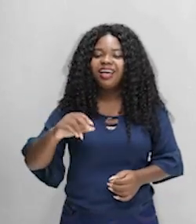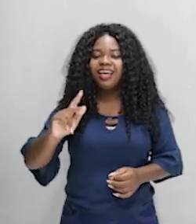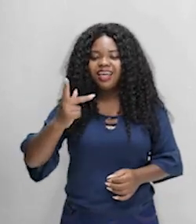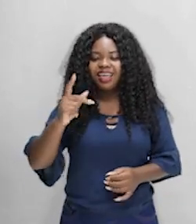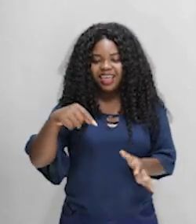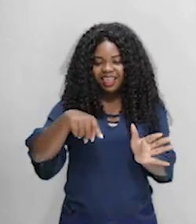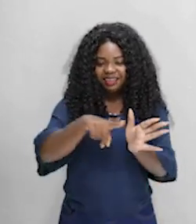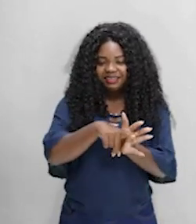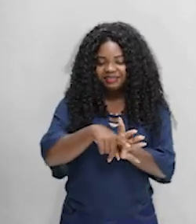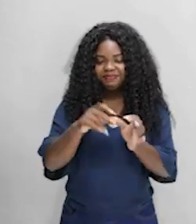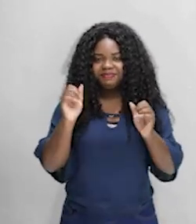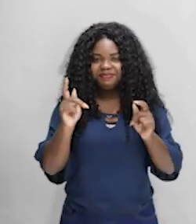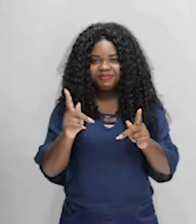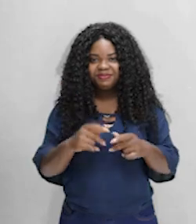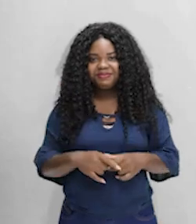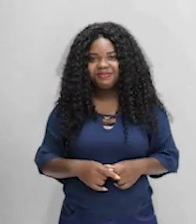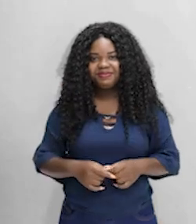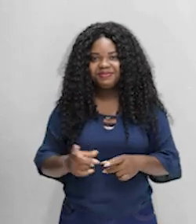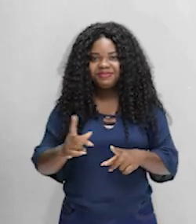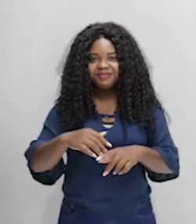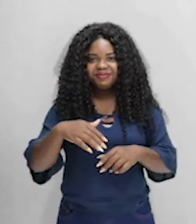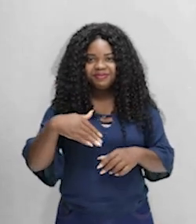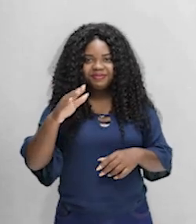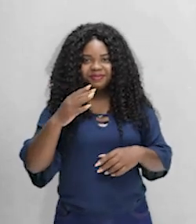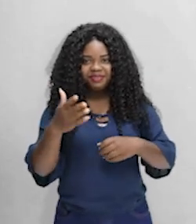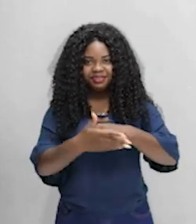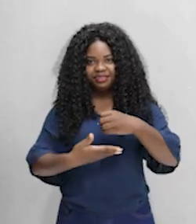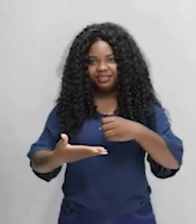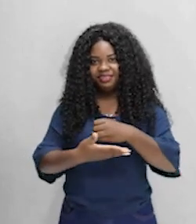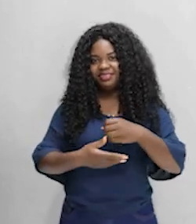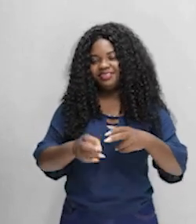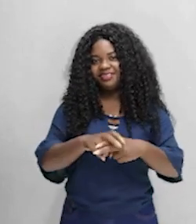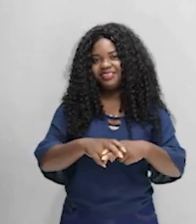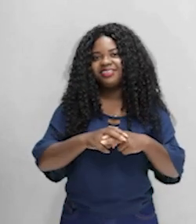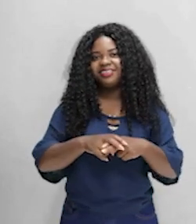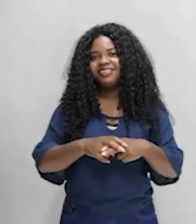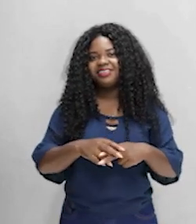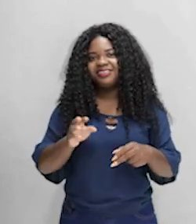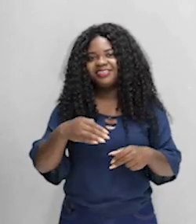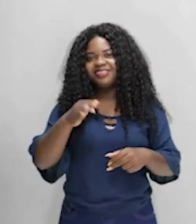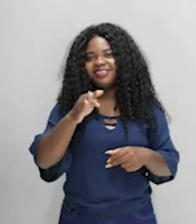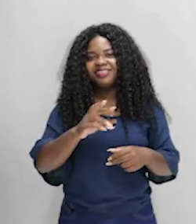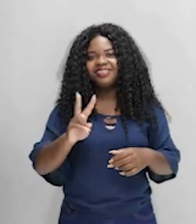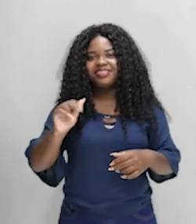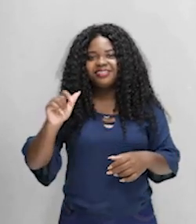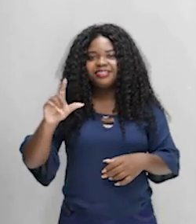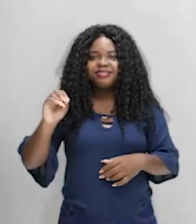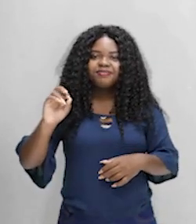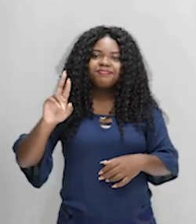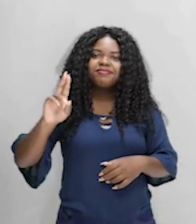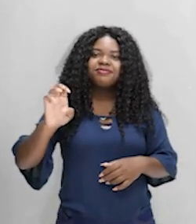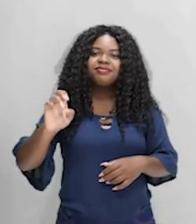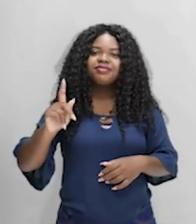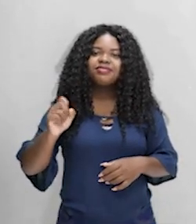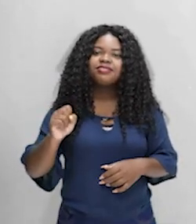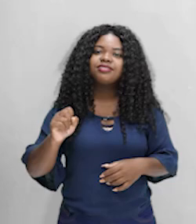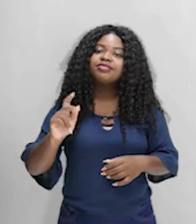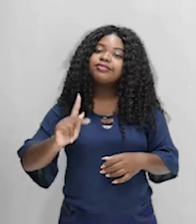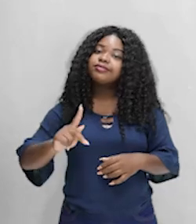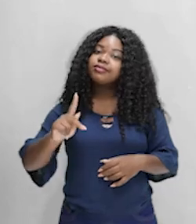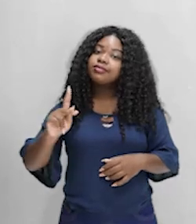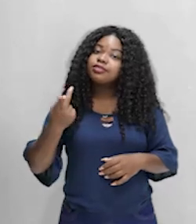meio básico. Então, mais básicos e, portanto, com maiores valores de pH.